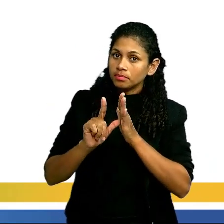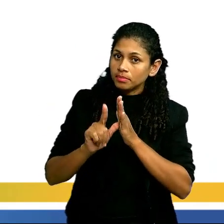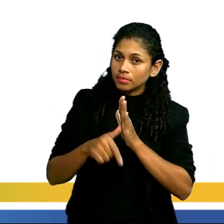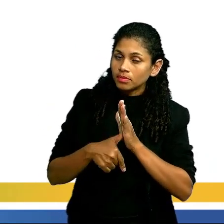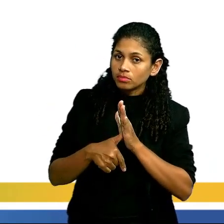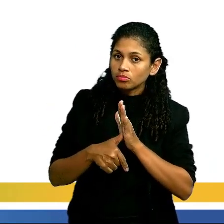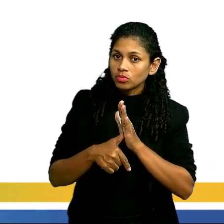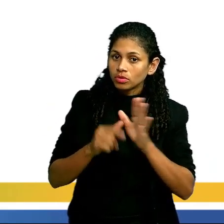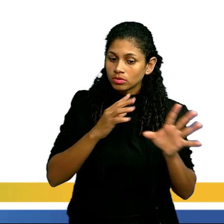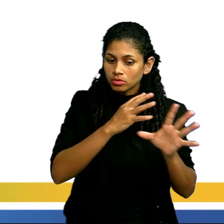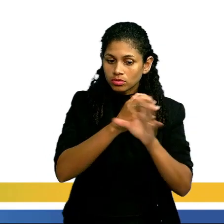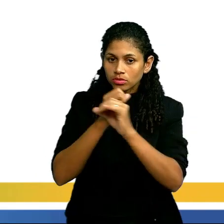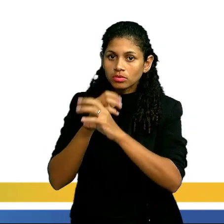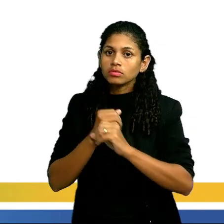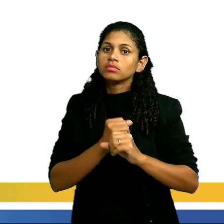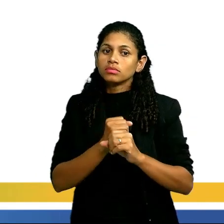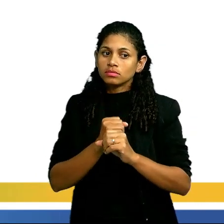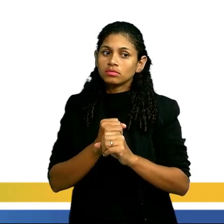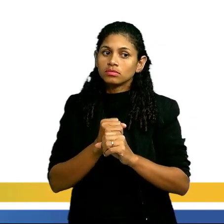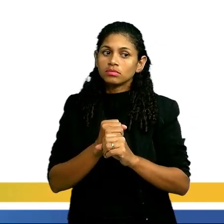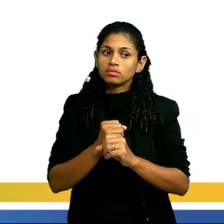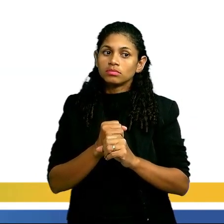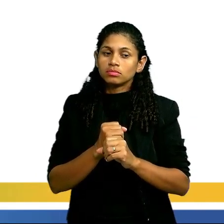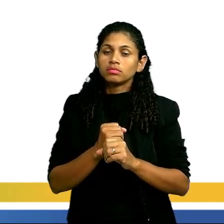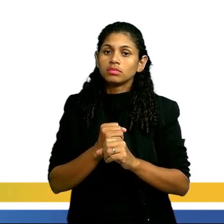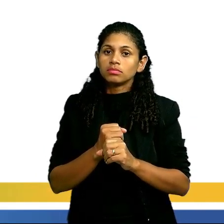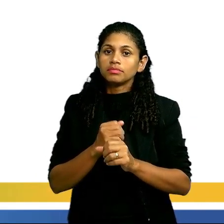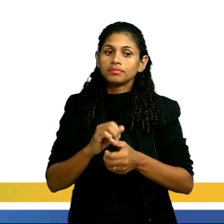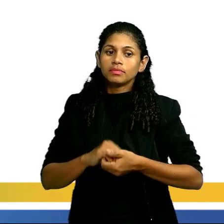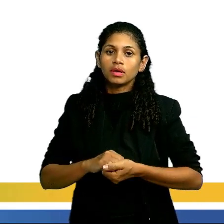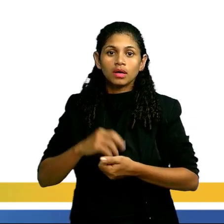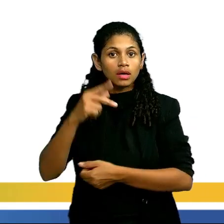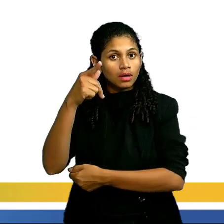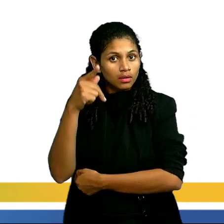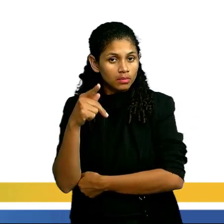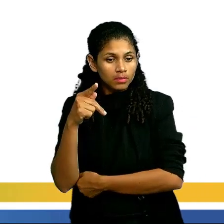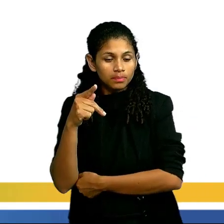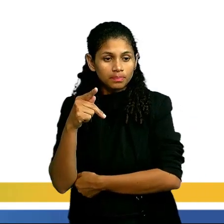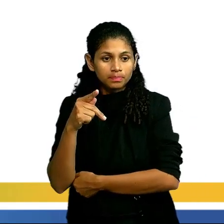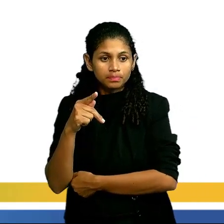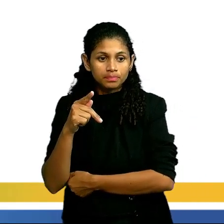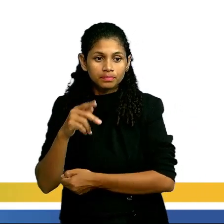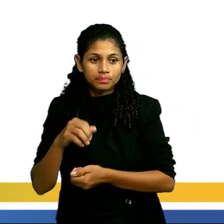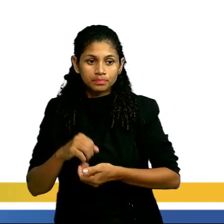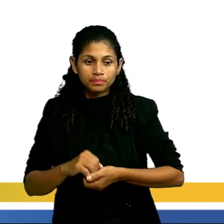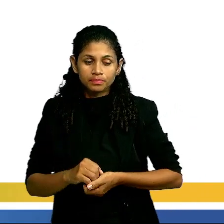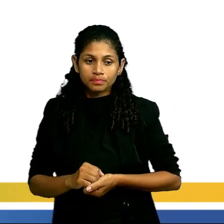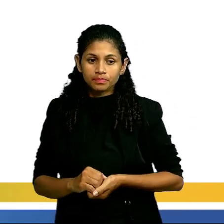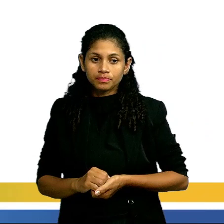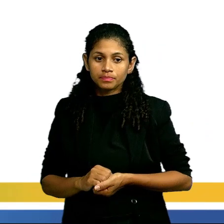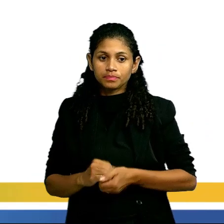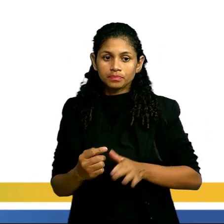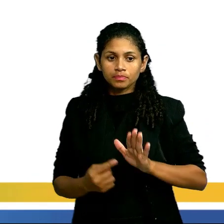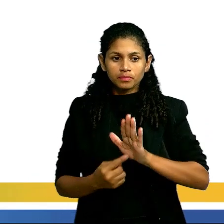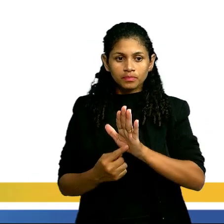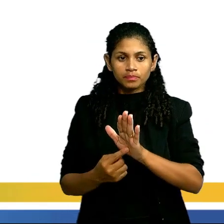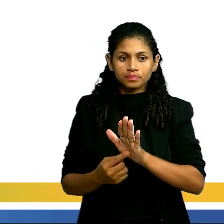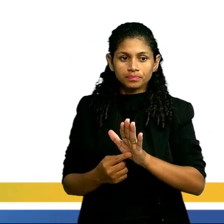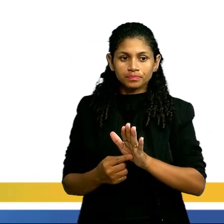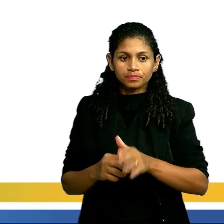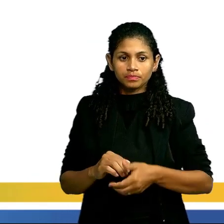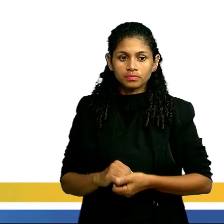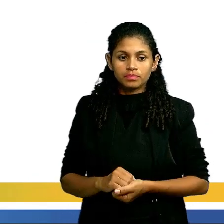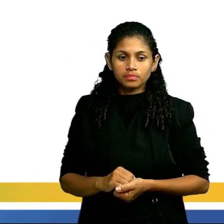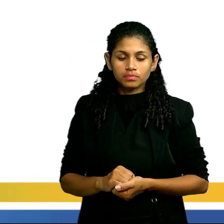seu perímetro, que será representado pela letra P. Então observe aí. Observou aquela figura